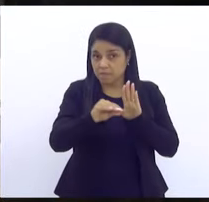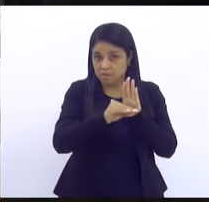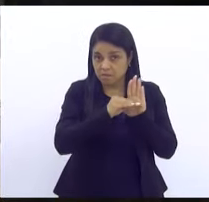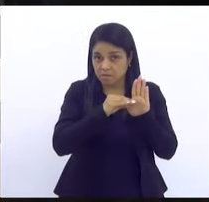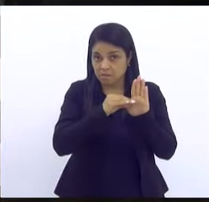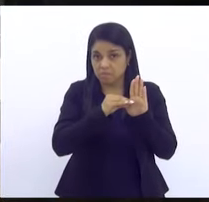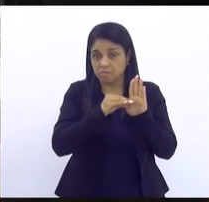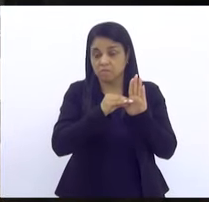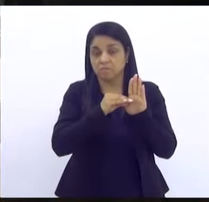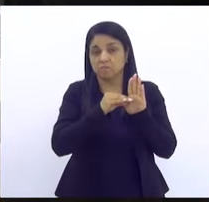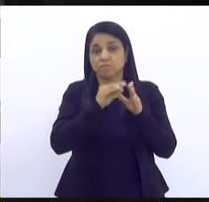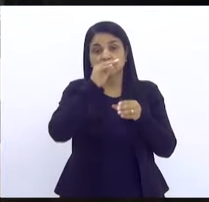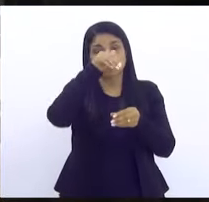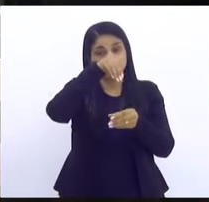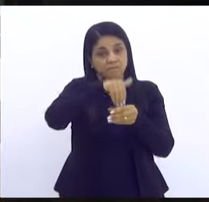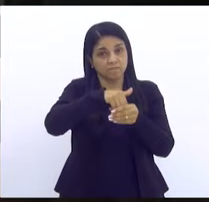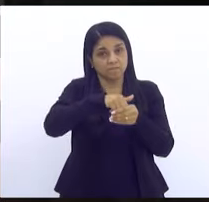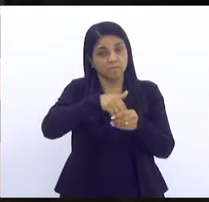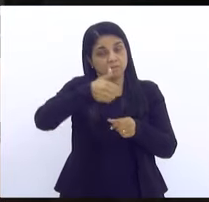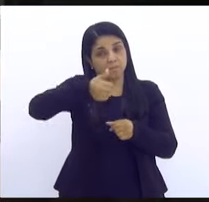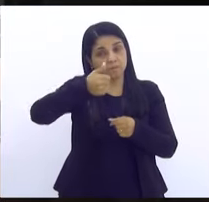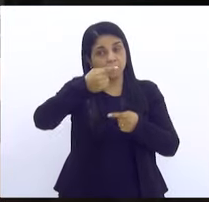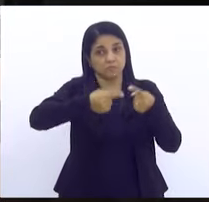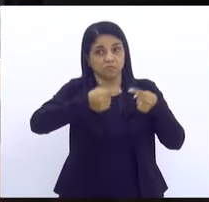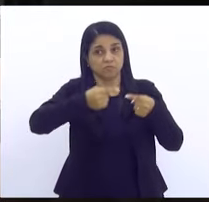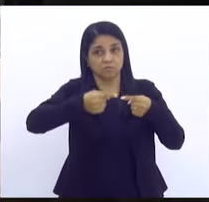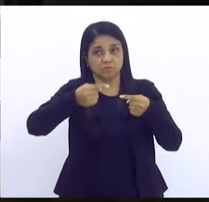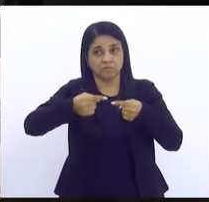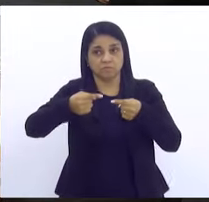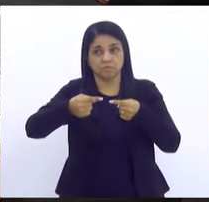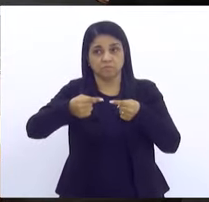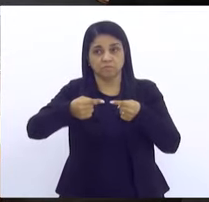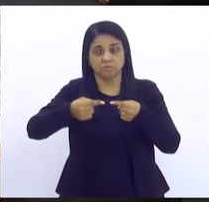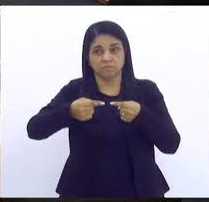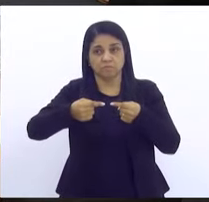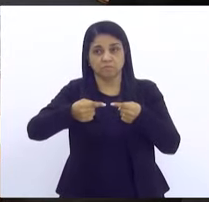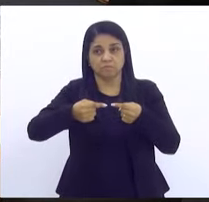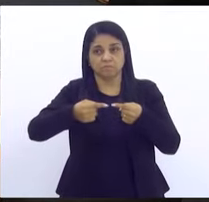tramitação, em votação, em primeira discussão. Pois é, mas.